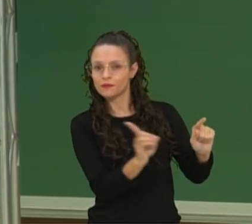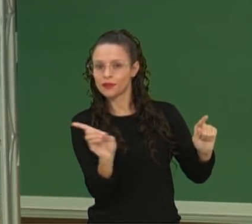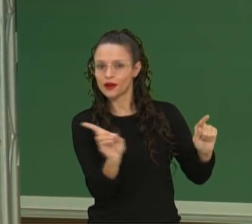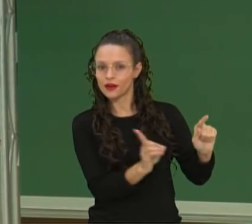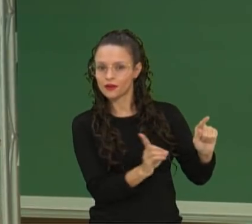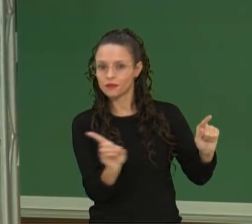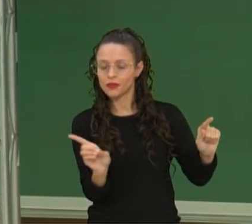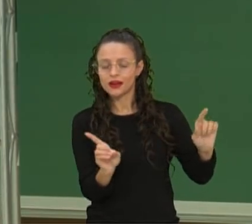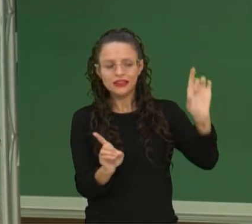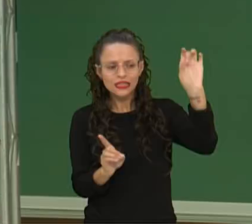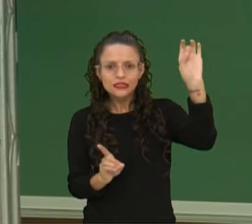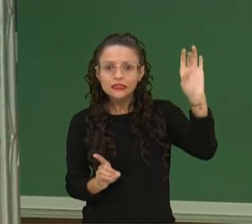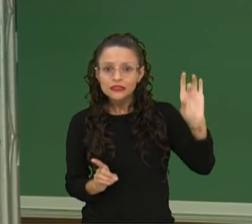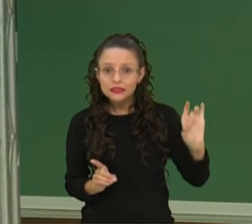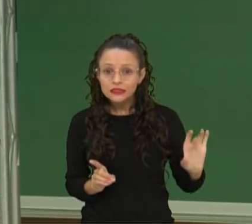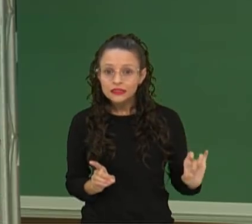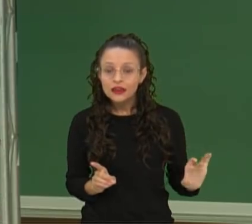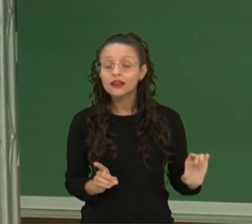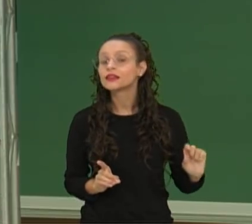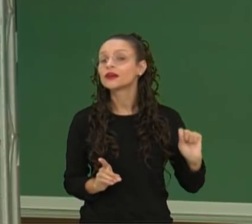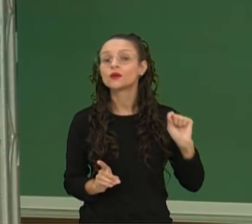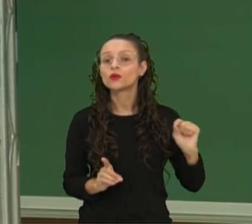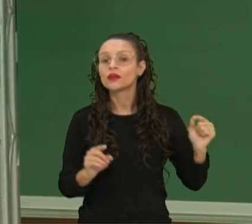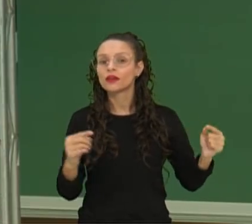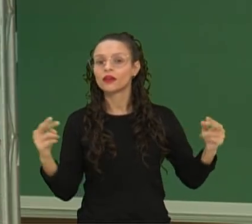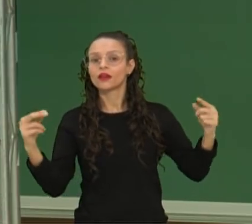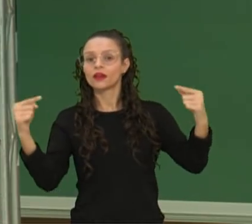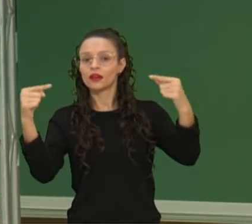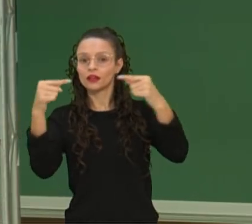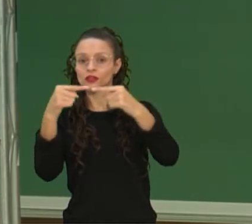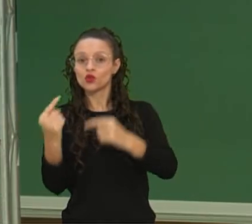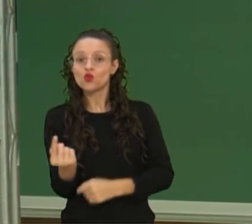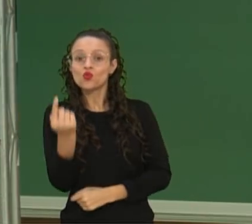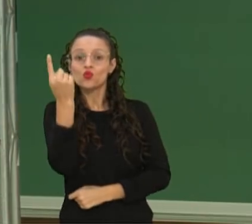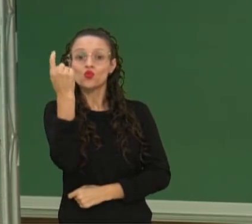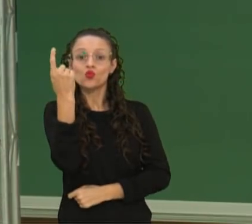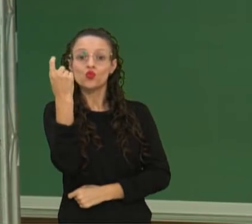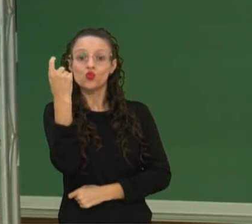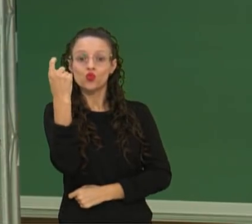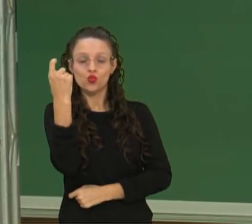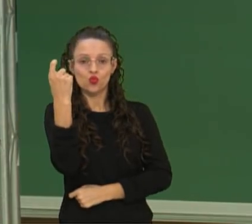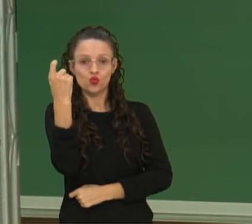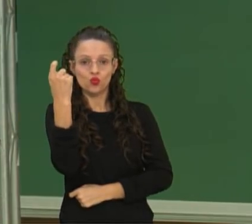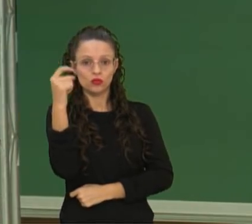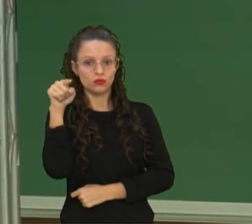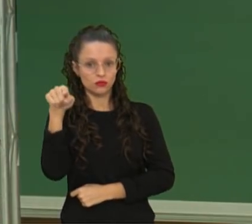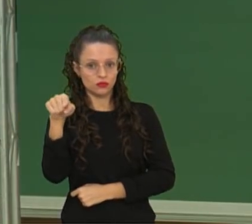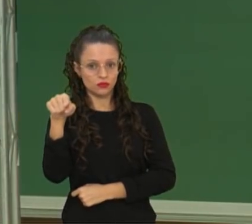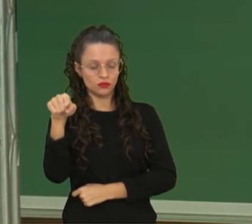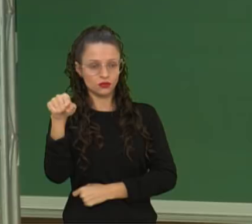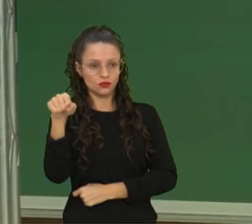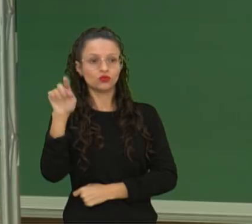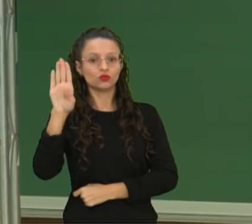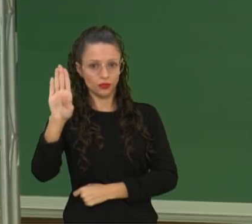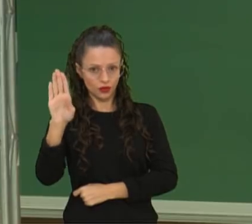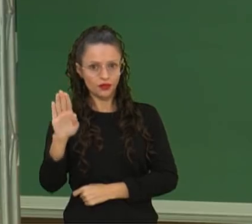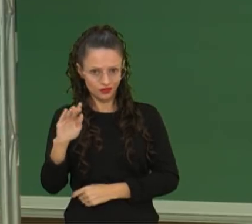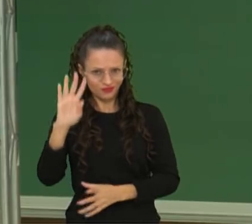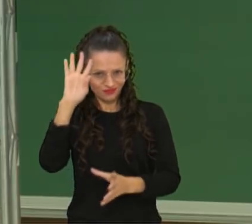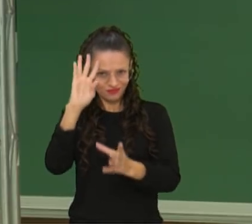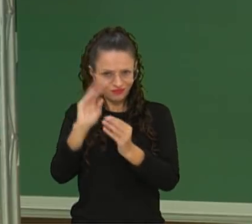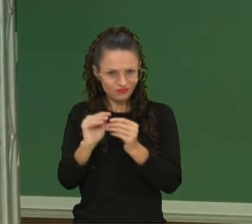daqui, cada elemento aqui está relacionado a um único elemento lá do conjunto de chegada,